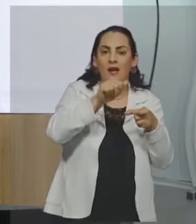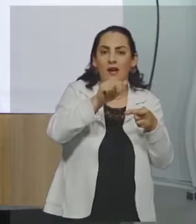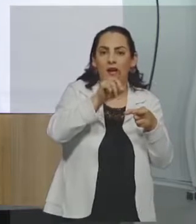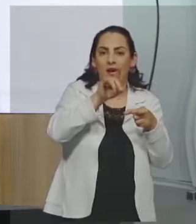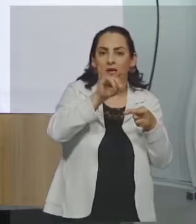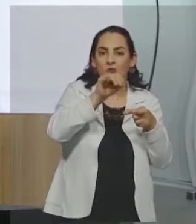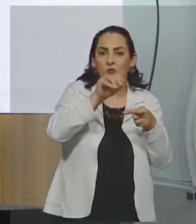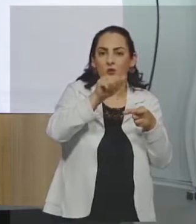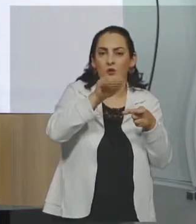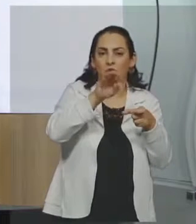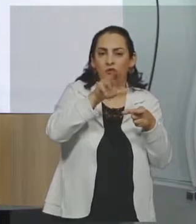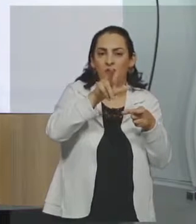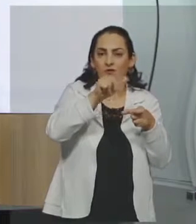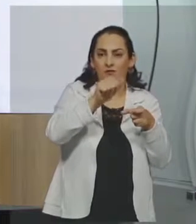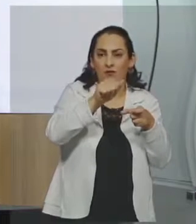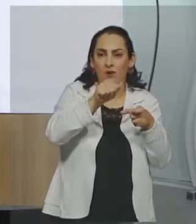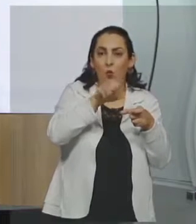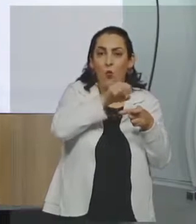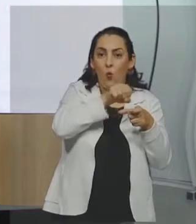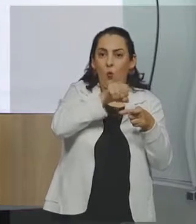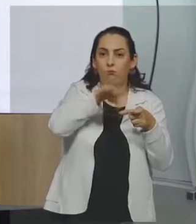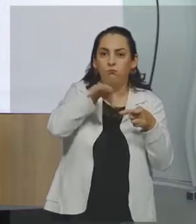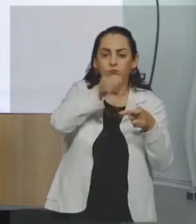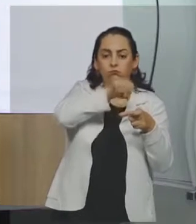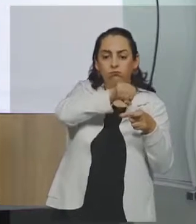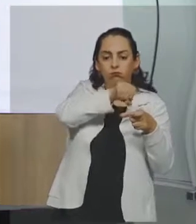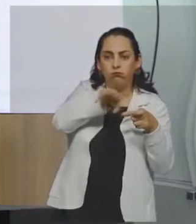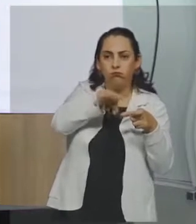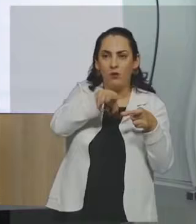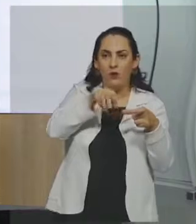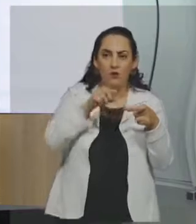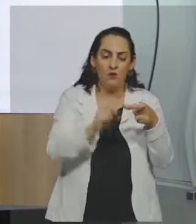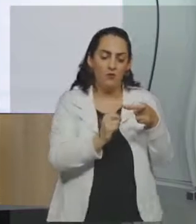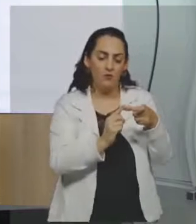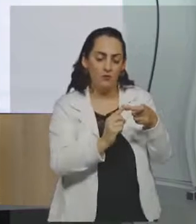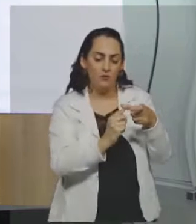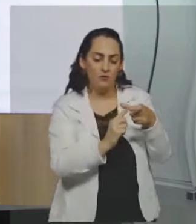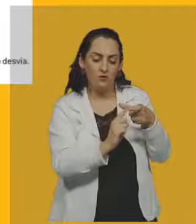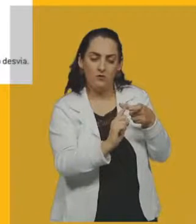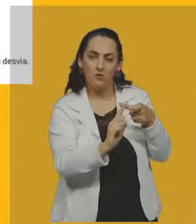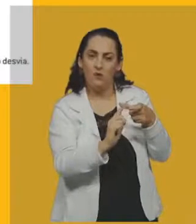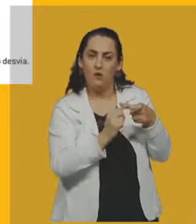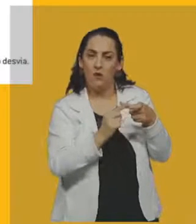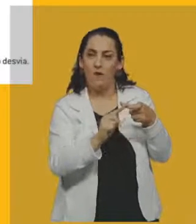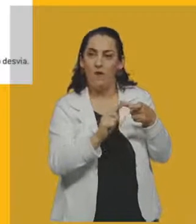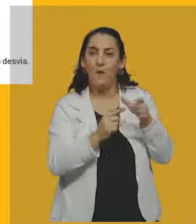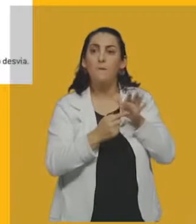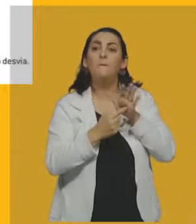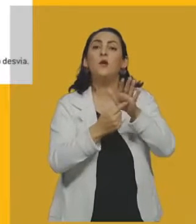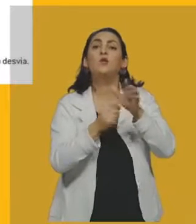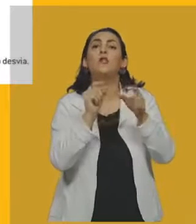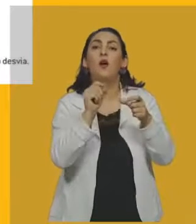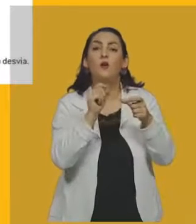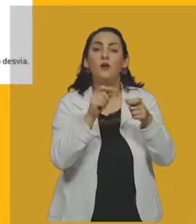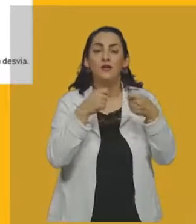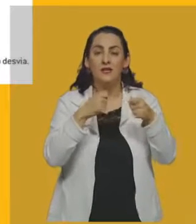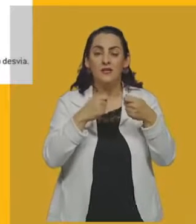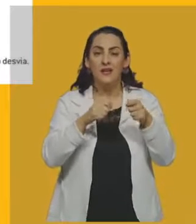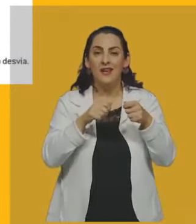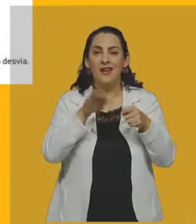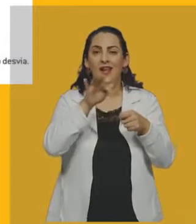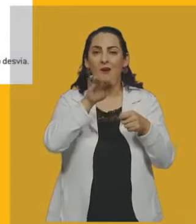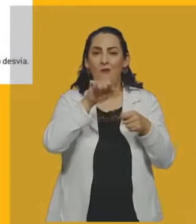orifício, ali tem uma pequena abertura muito pequena para que direcione esse feixe em linha reta, ou seja, de